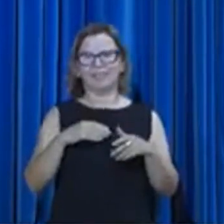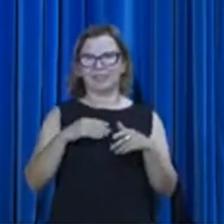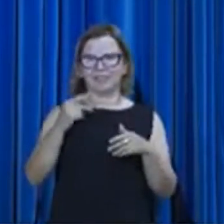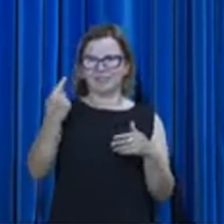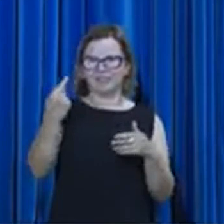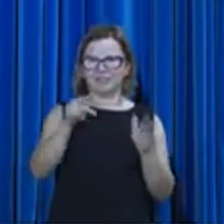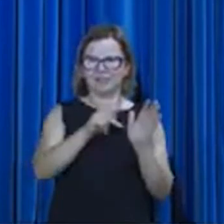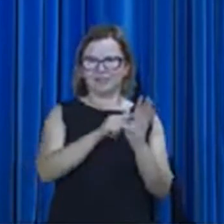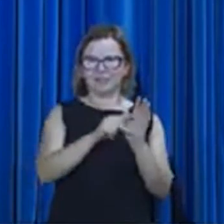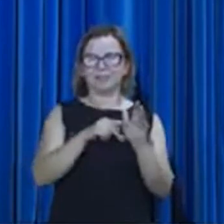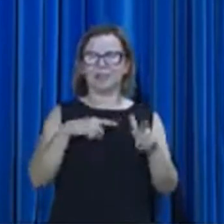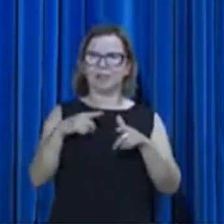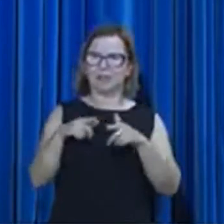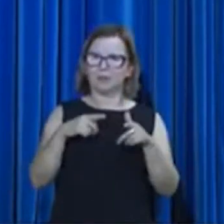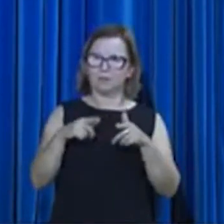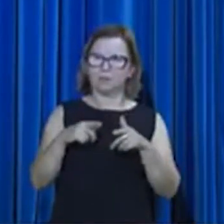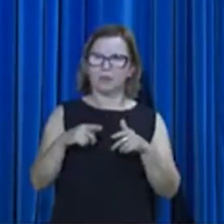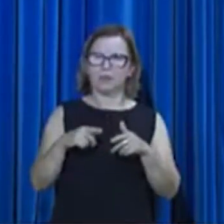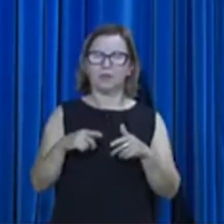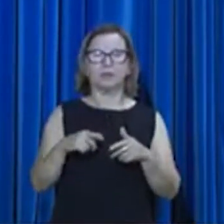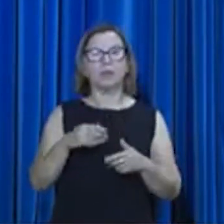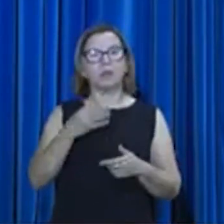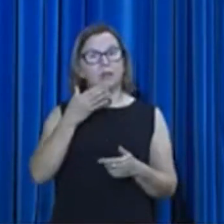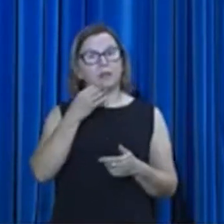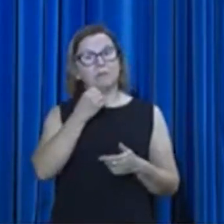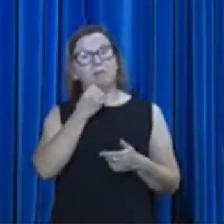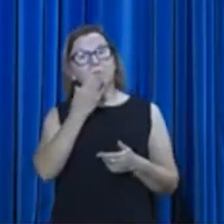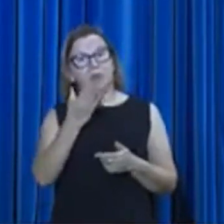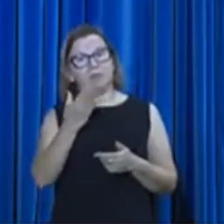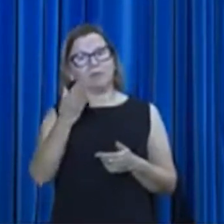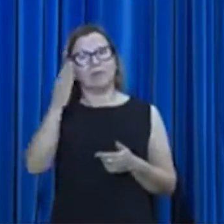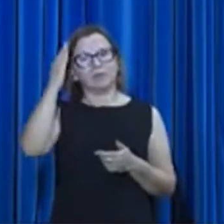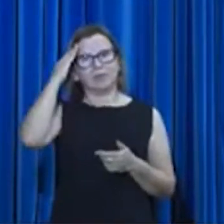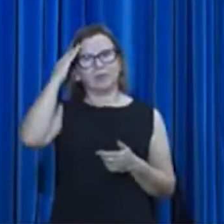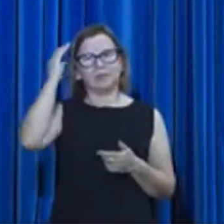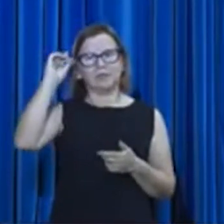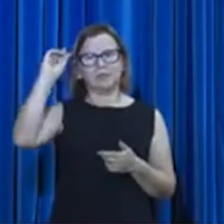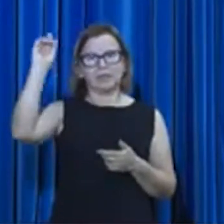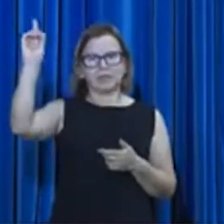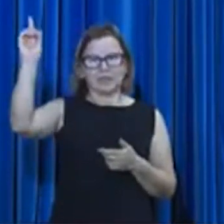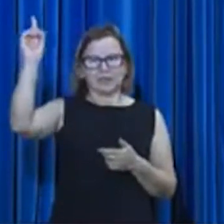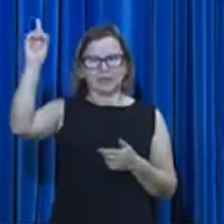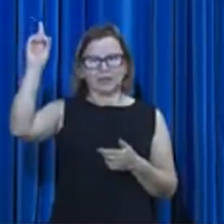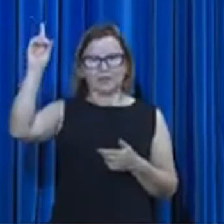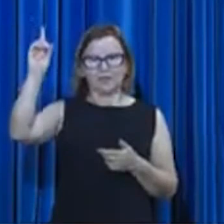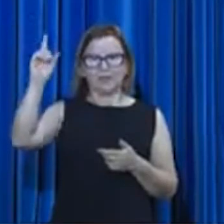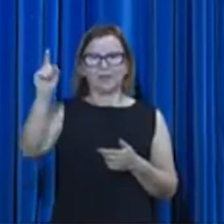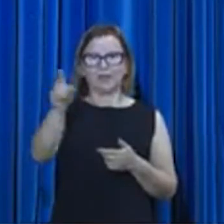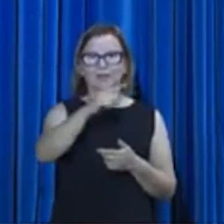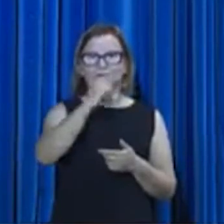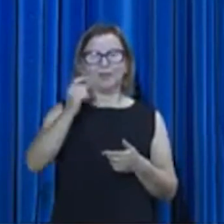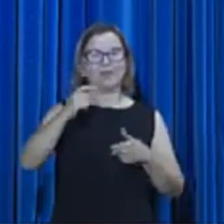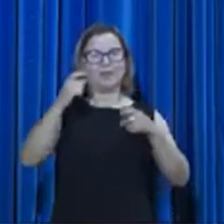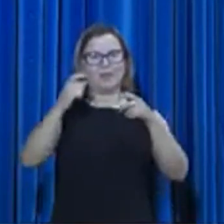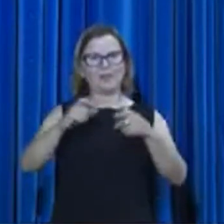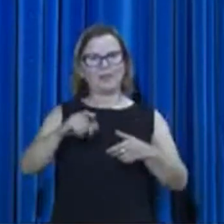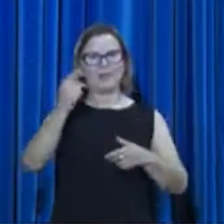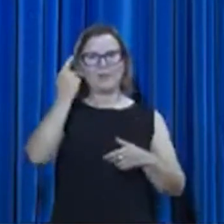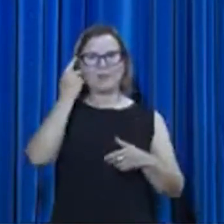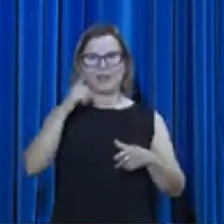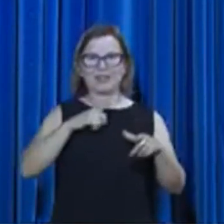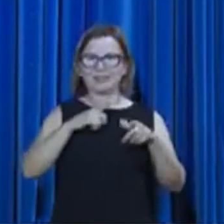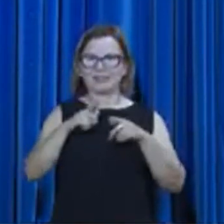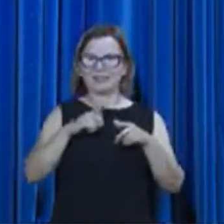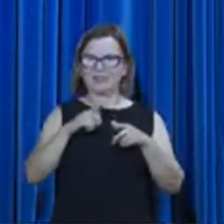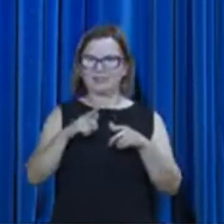cada um de nós deve ter um prazer, uma alegria, sabendo que Deus nos colocou numa determinada área ao trabalhar, a exercer o